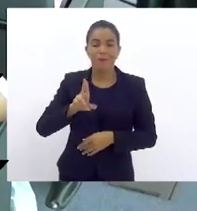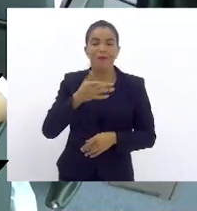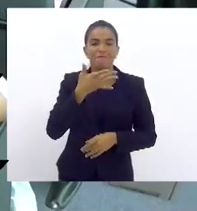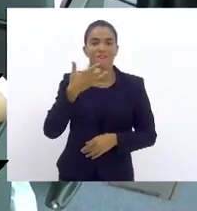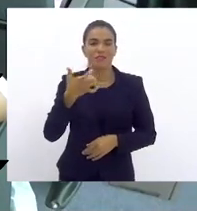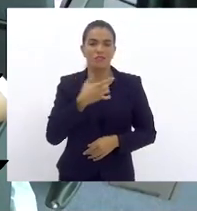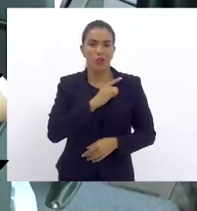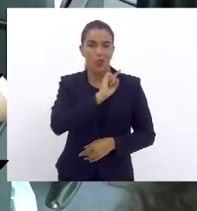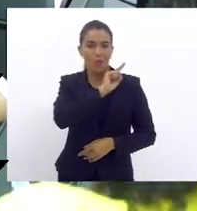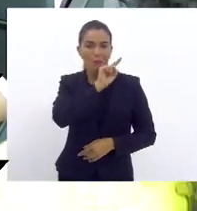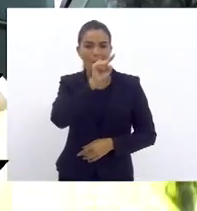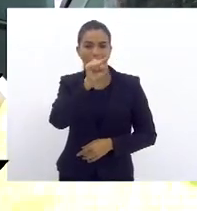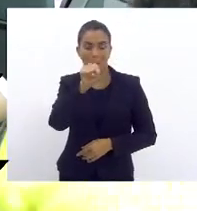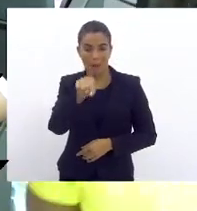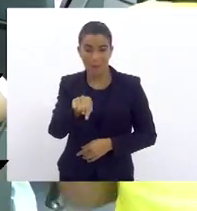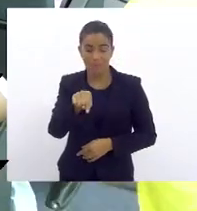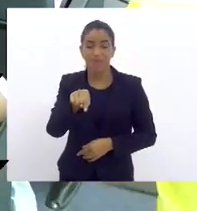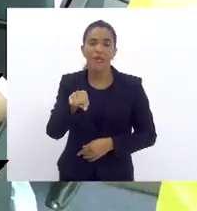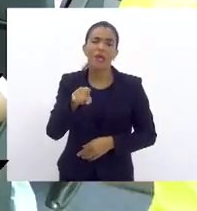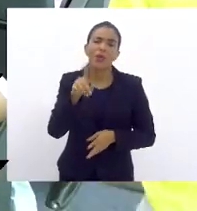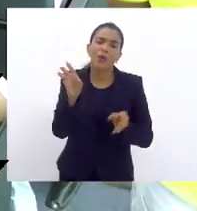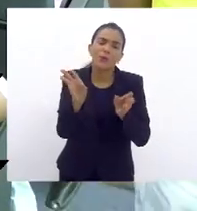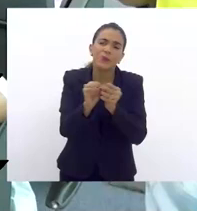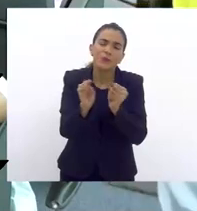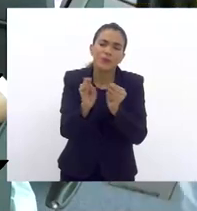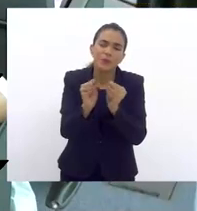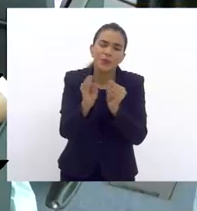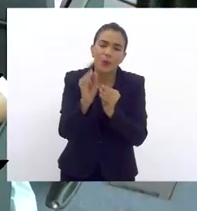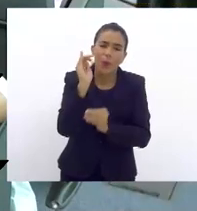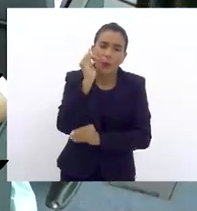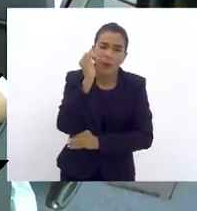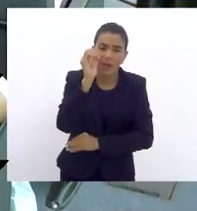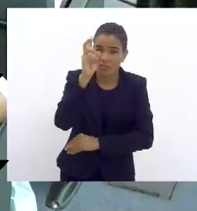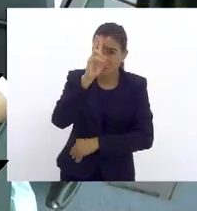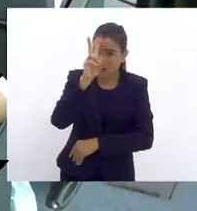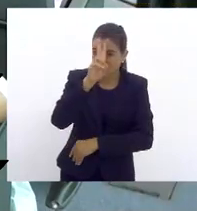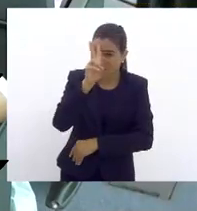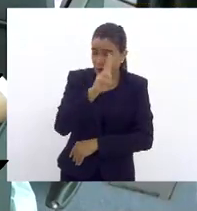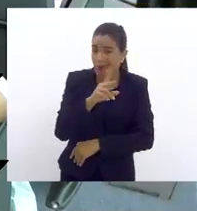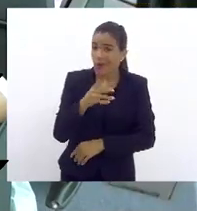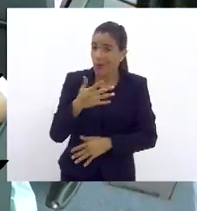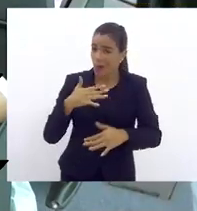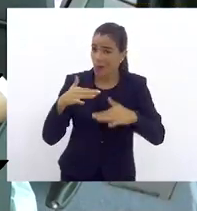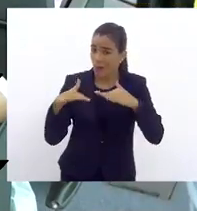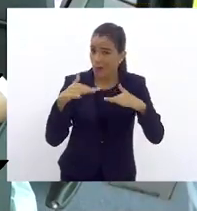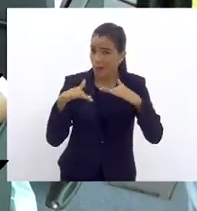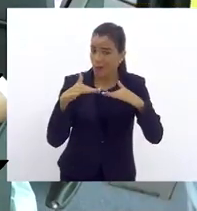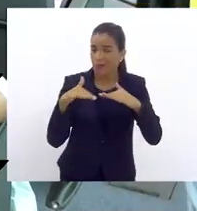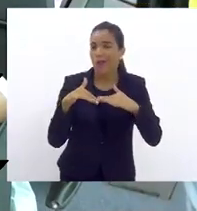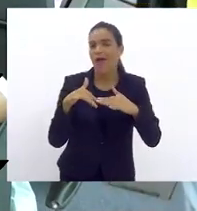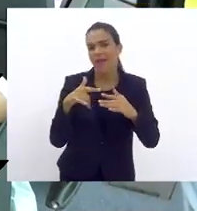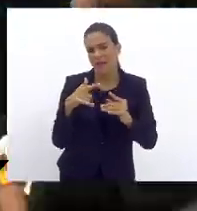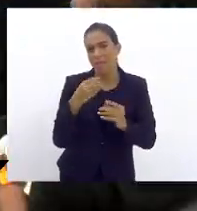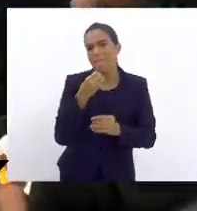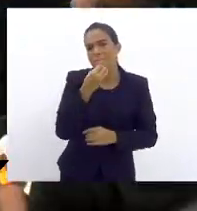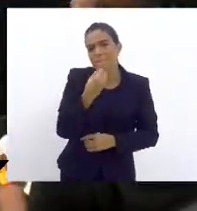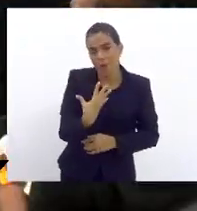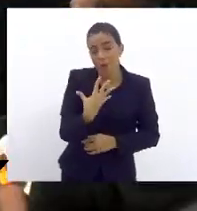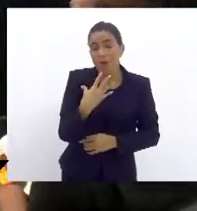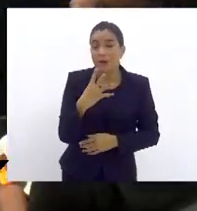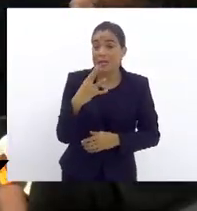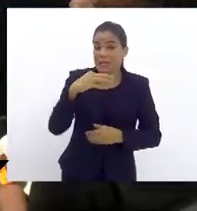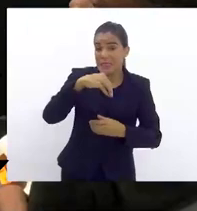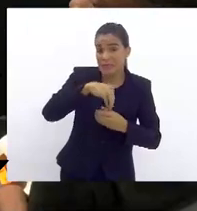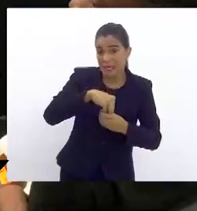e eu gostaria de contar um pouquinho a história do nosso coletivo que apesar de hoje ser um fator muito bom dentro do